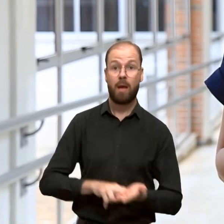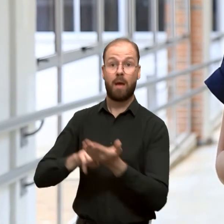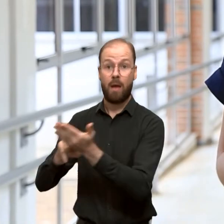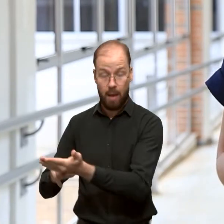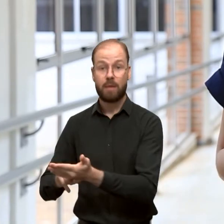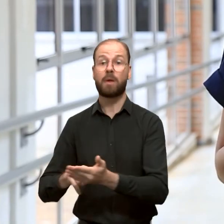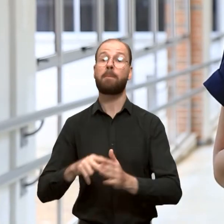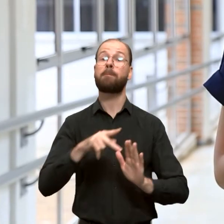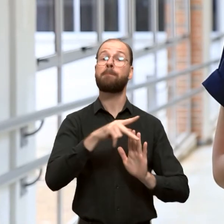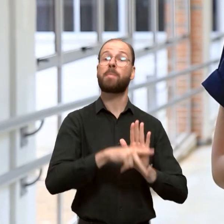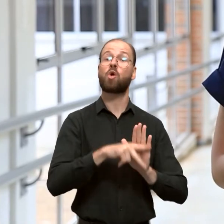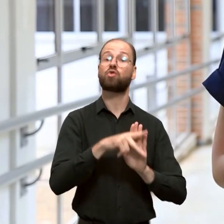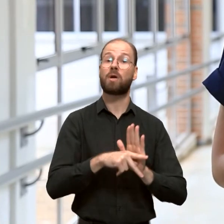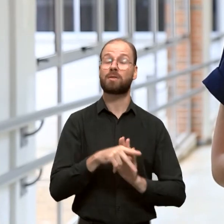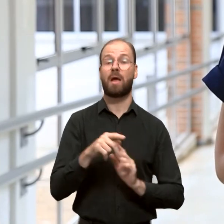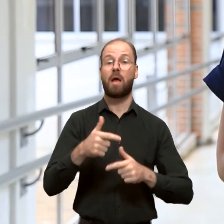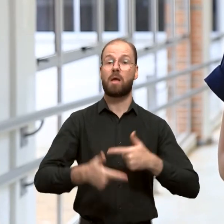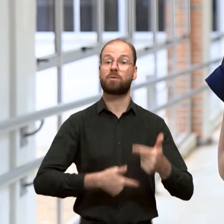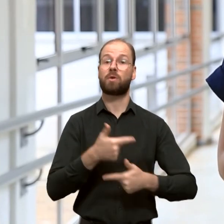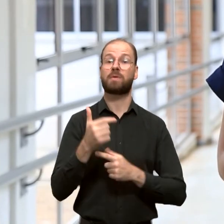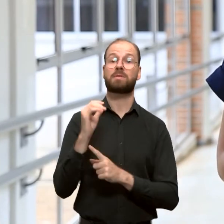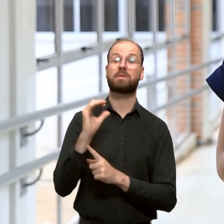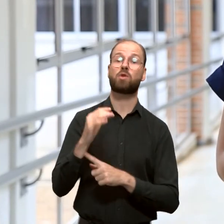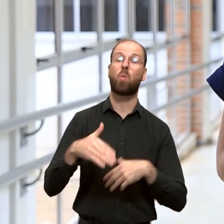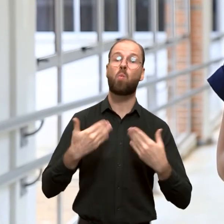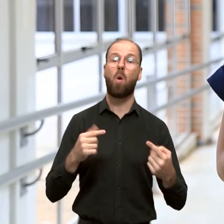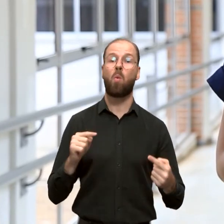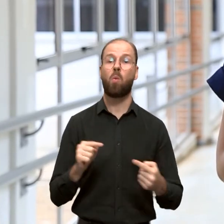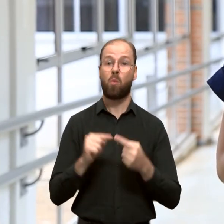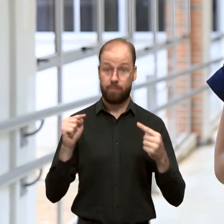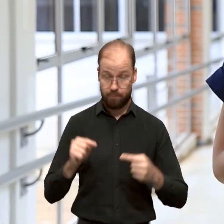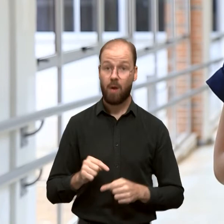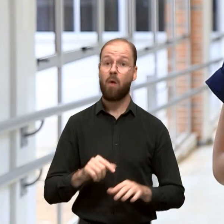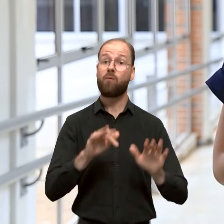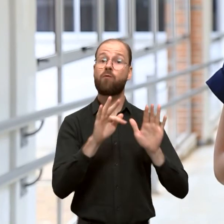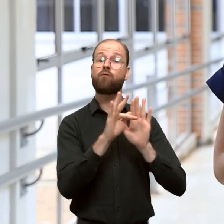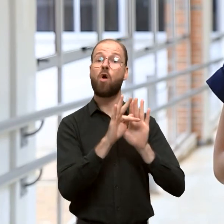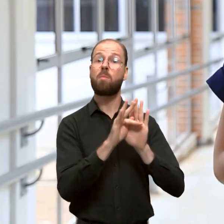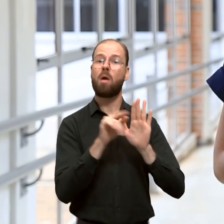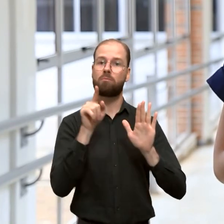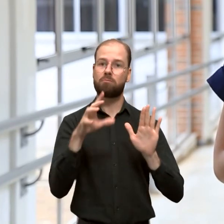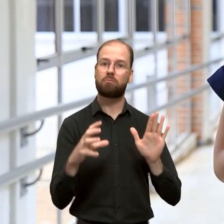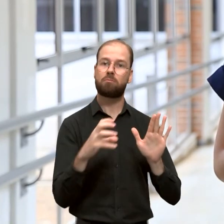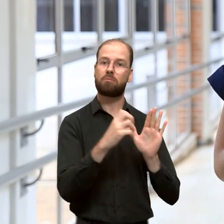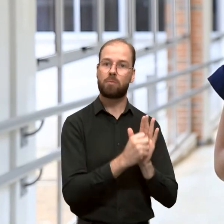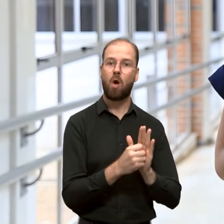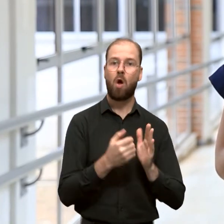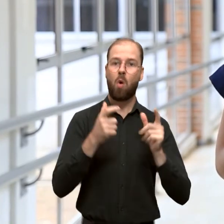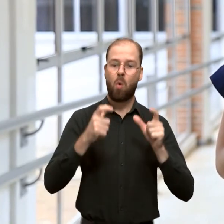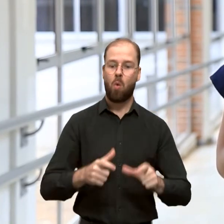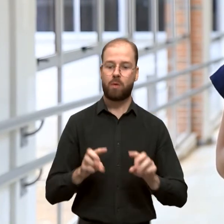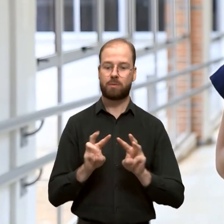atividade científica realizada. O formulário pode ser encontrado no site